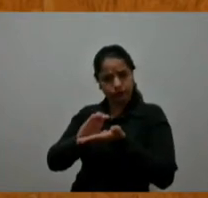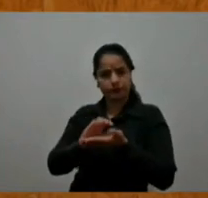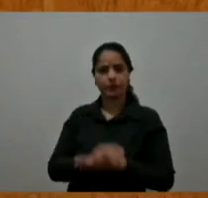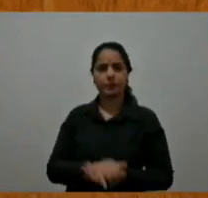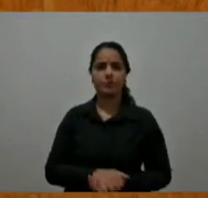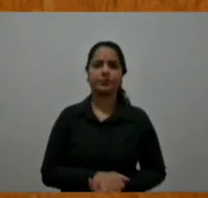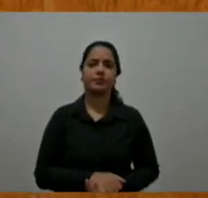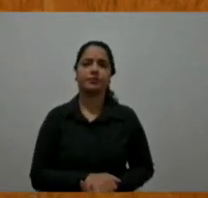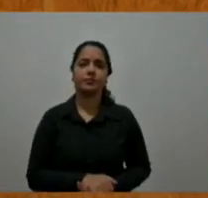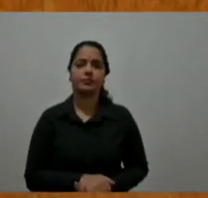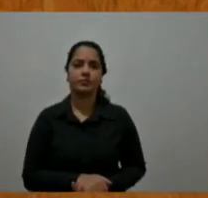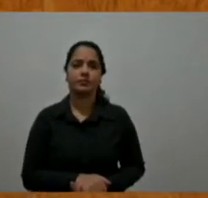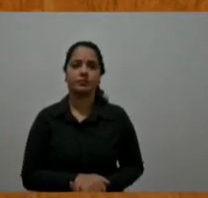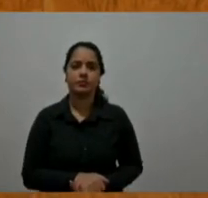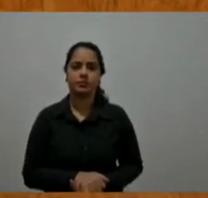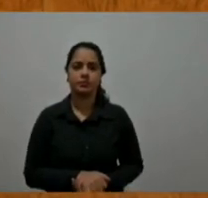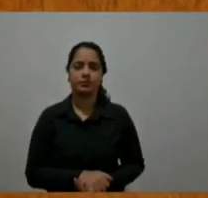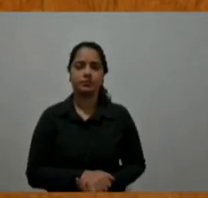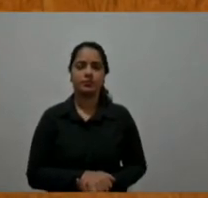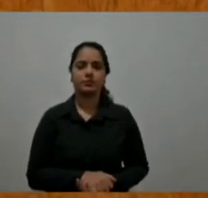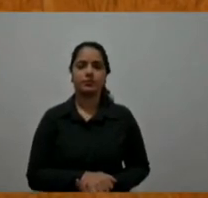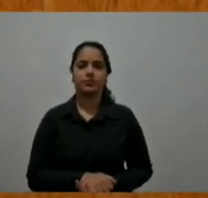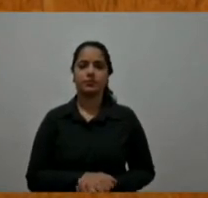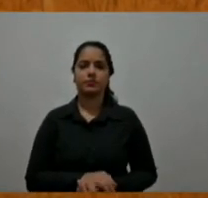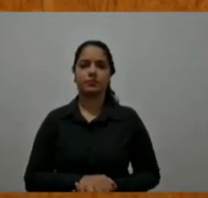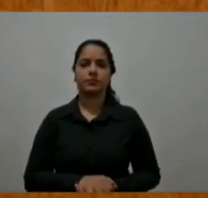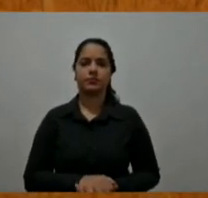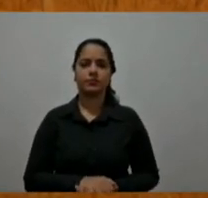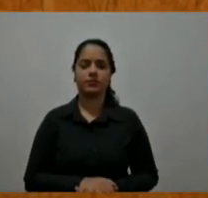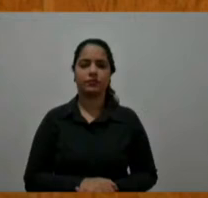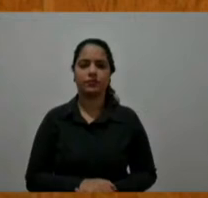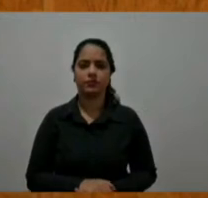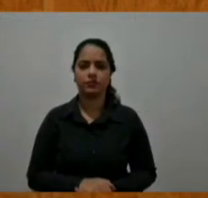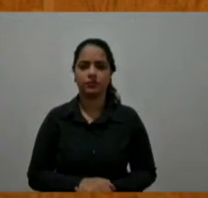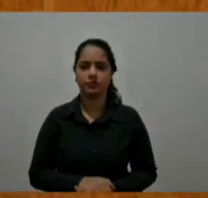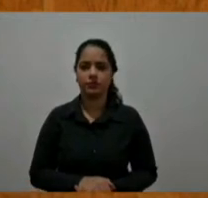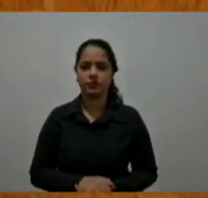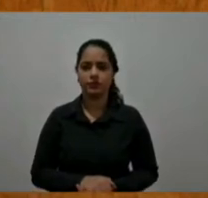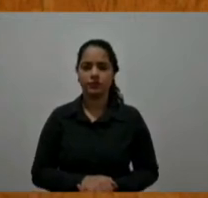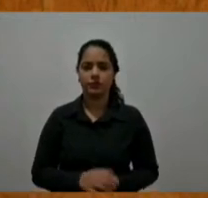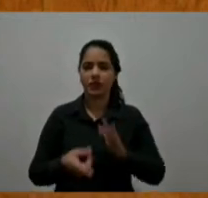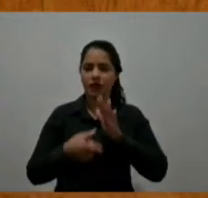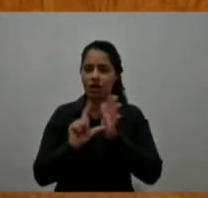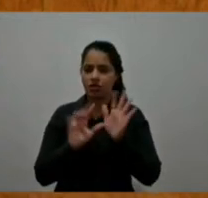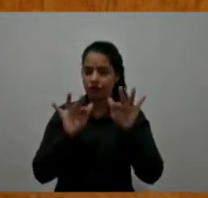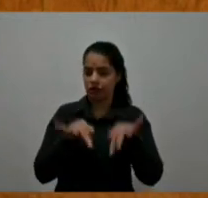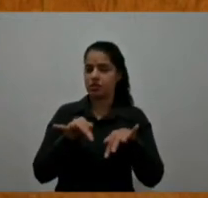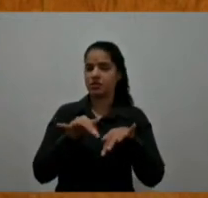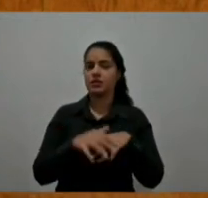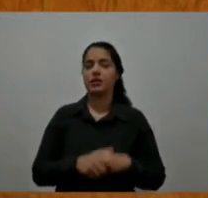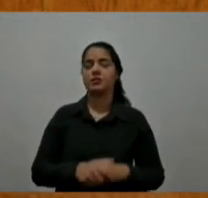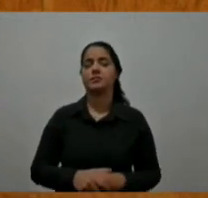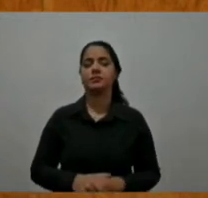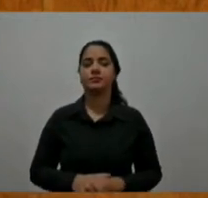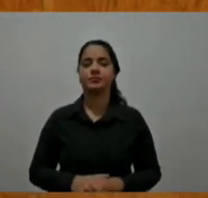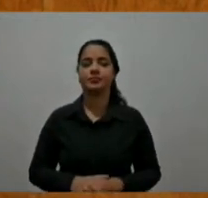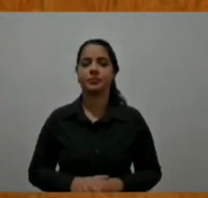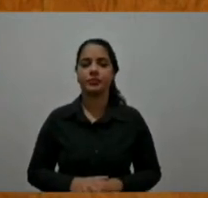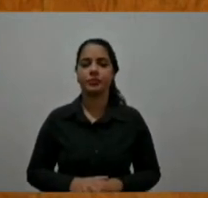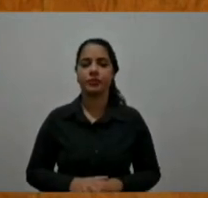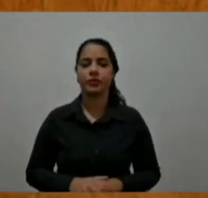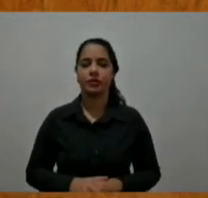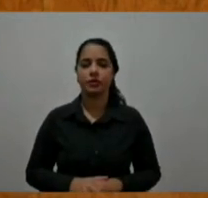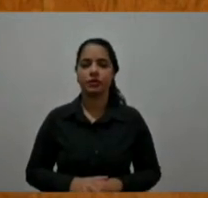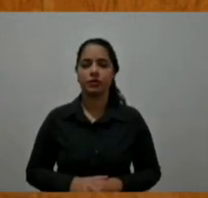Bacana, Sebastião. Agora, olhando um pouco para o futuro, antes da gente finalizar aqui o nosso painel, quais são os problemas que